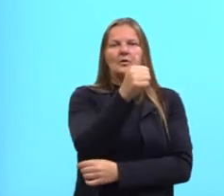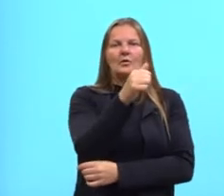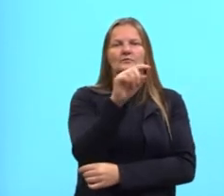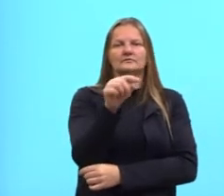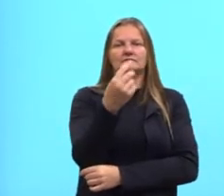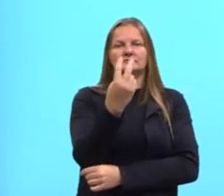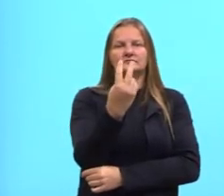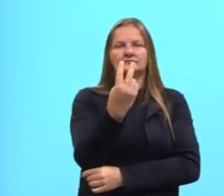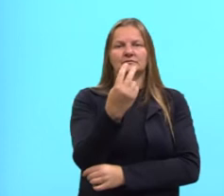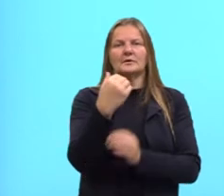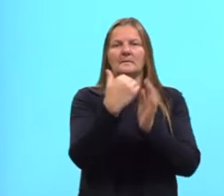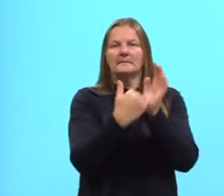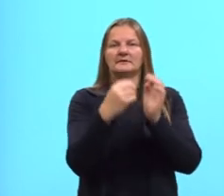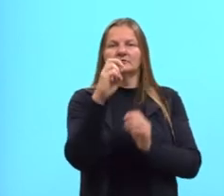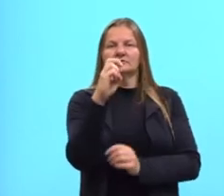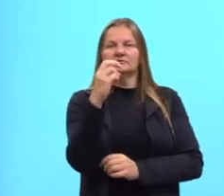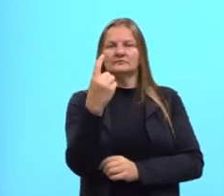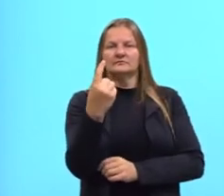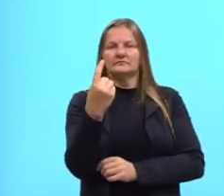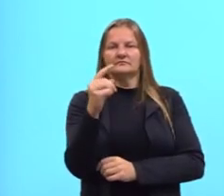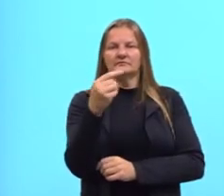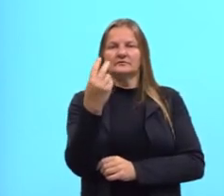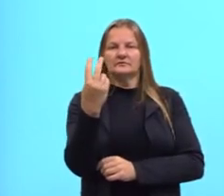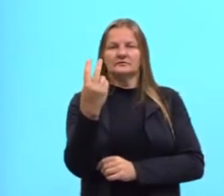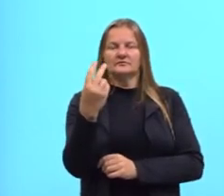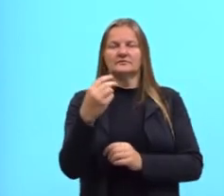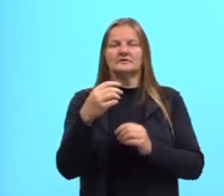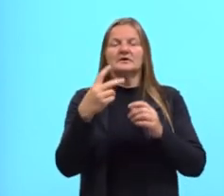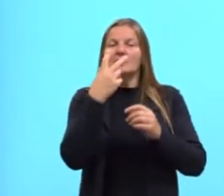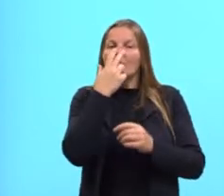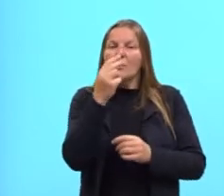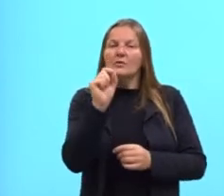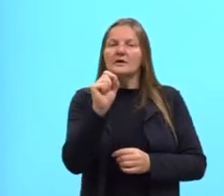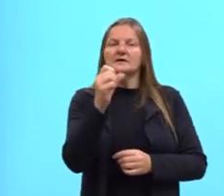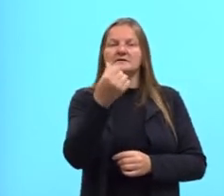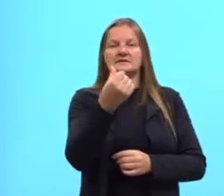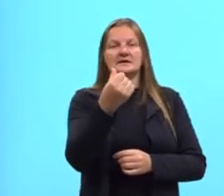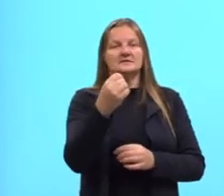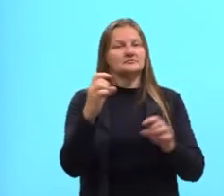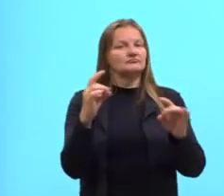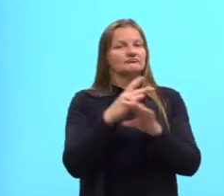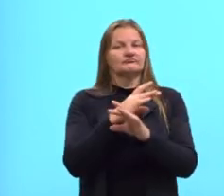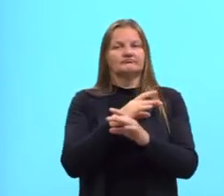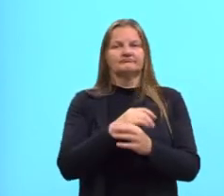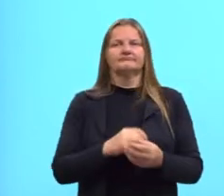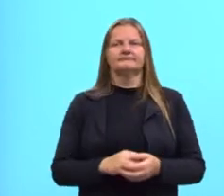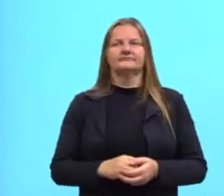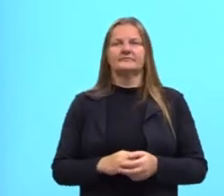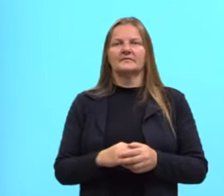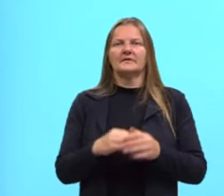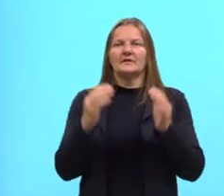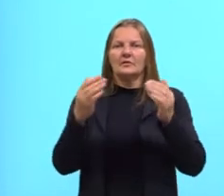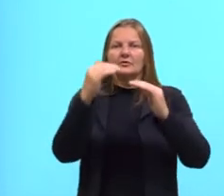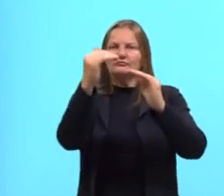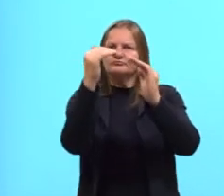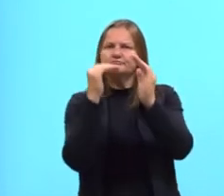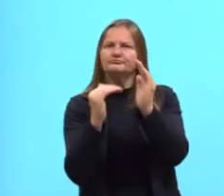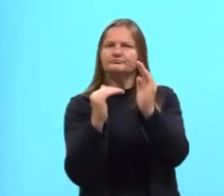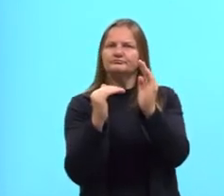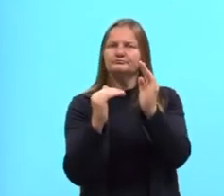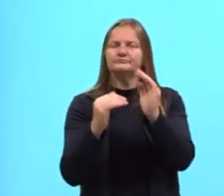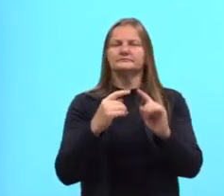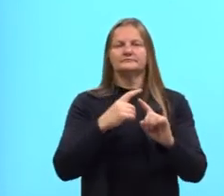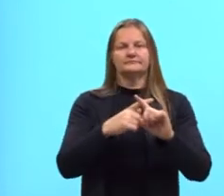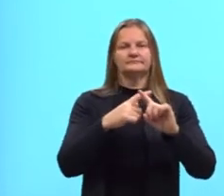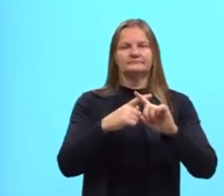11,2 - 5,2 da seis né seis inteiros agora nós temos ele ainda